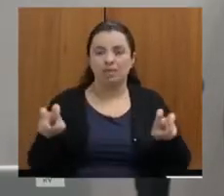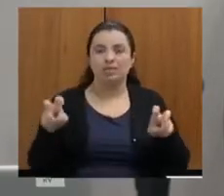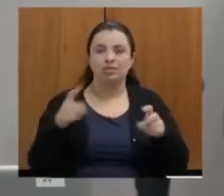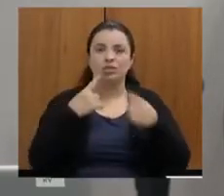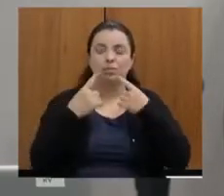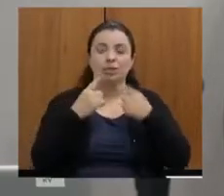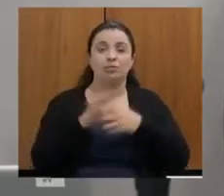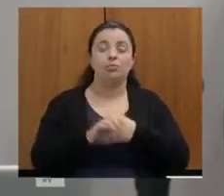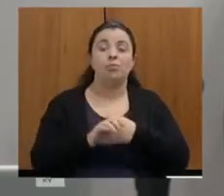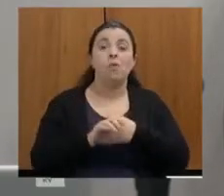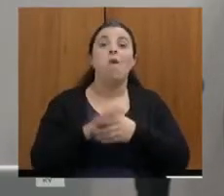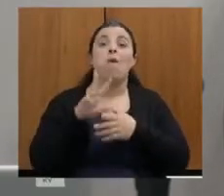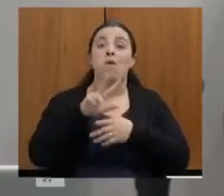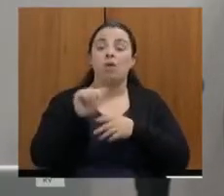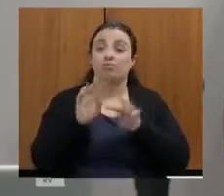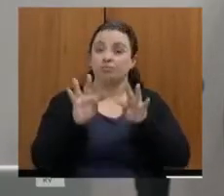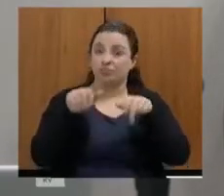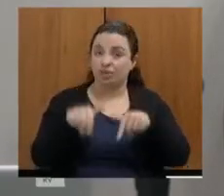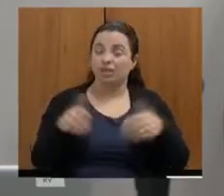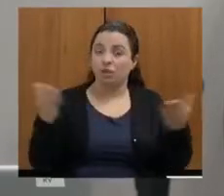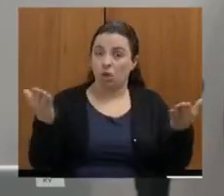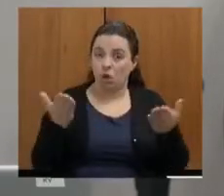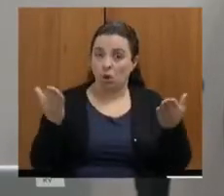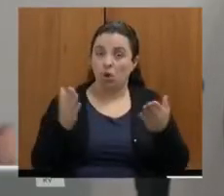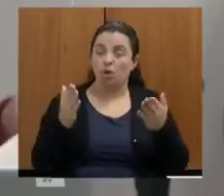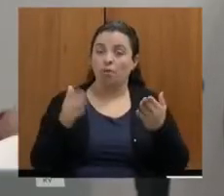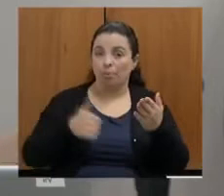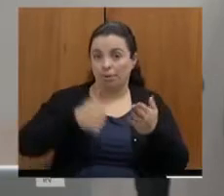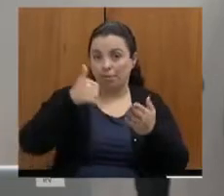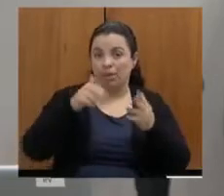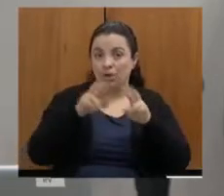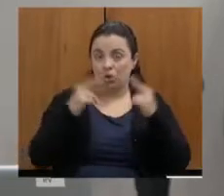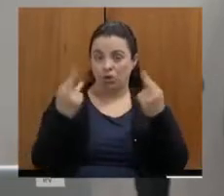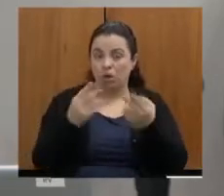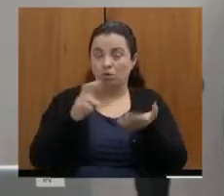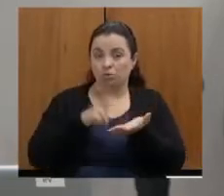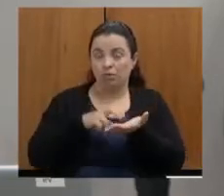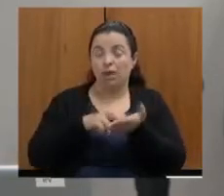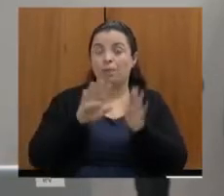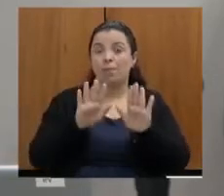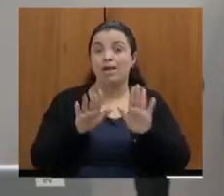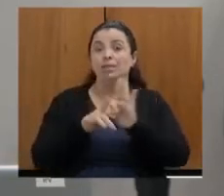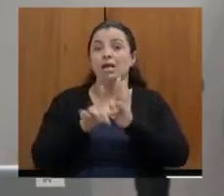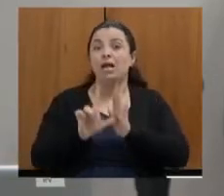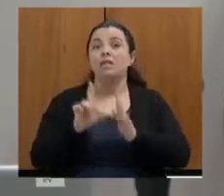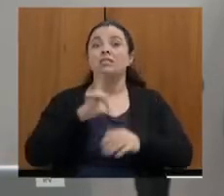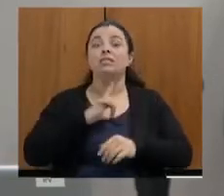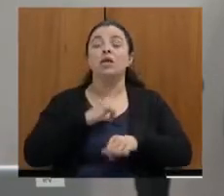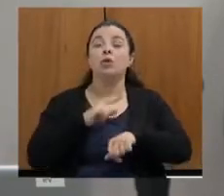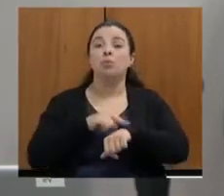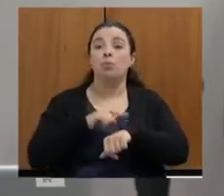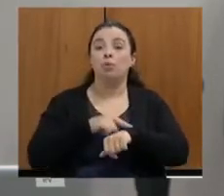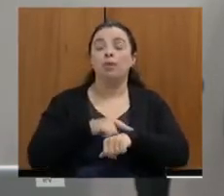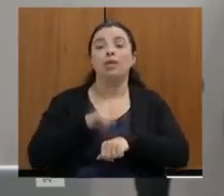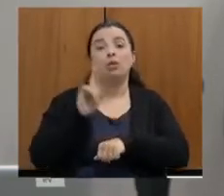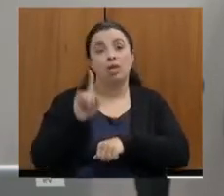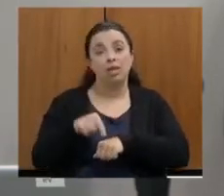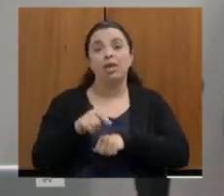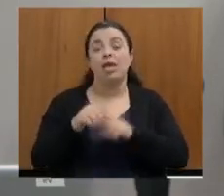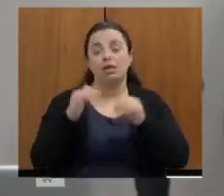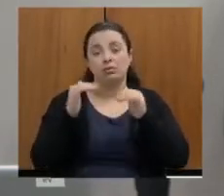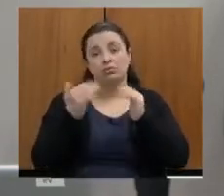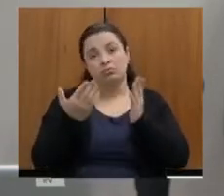os trabalhos é da manhã nós teremos agora um momento que faz parte de uma diligência